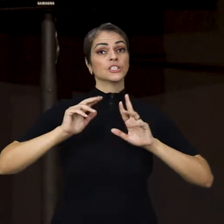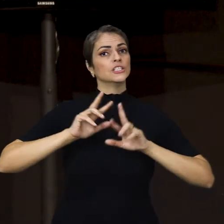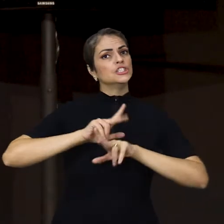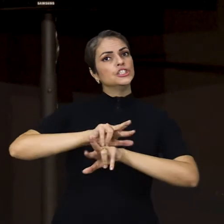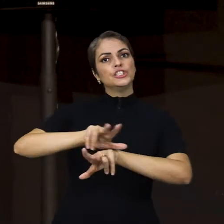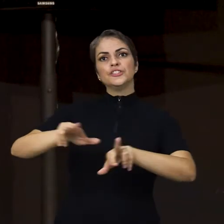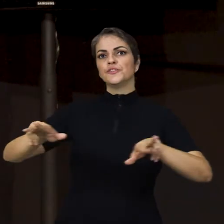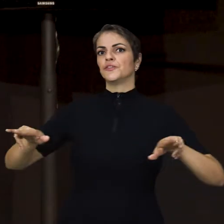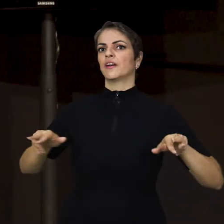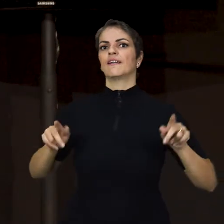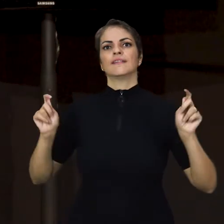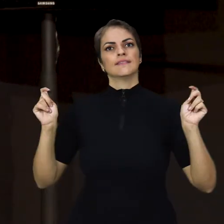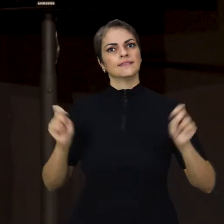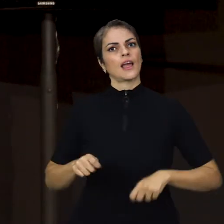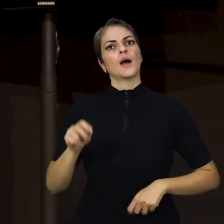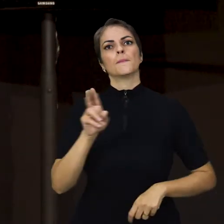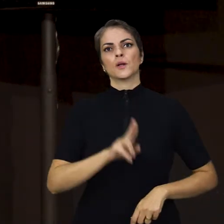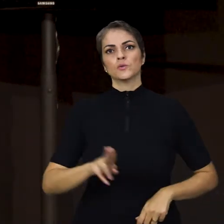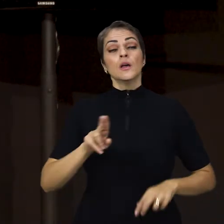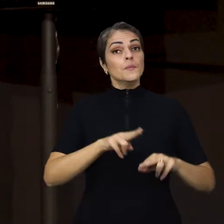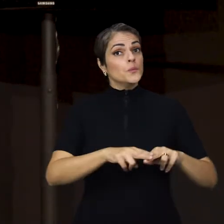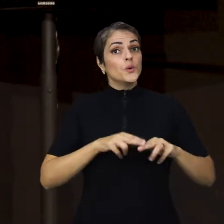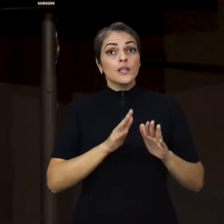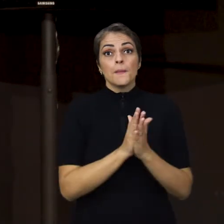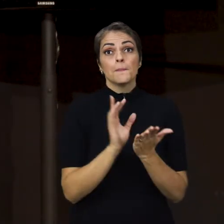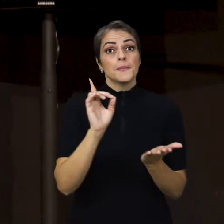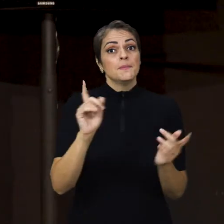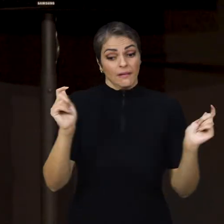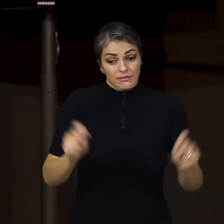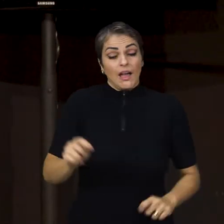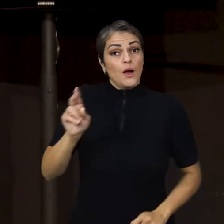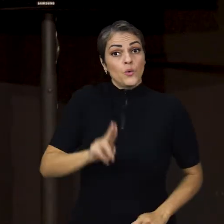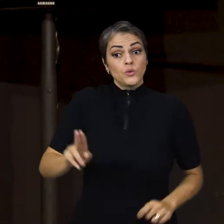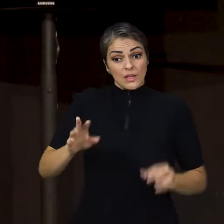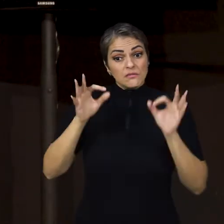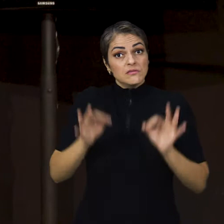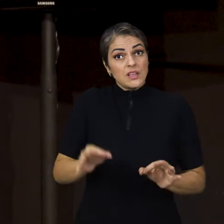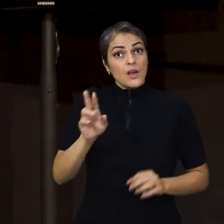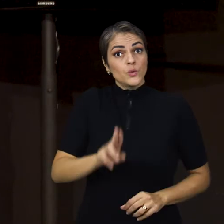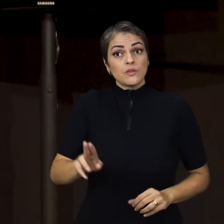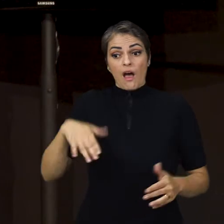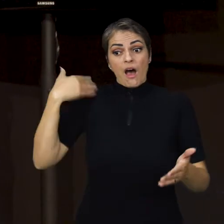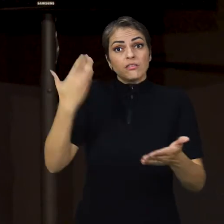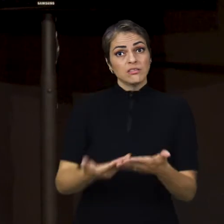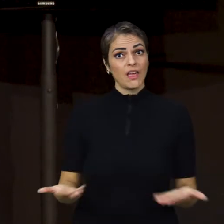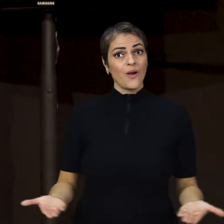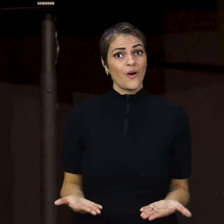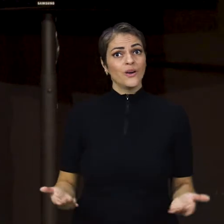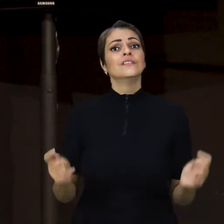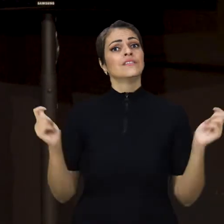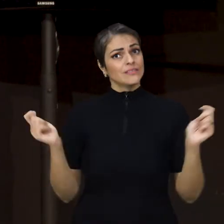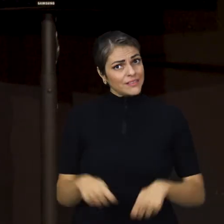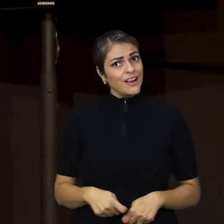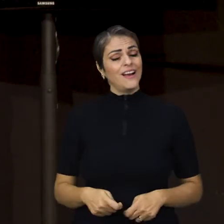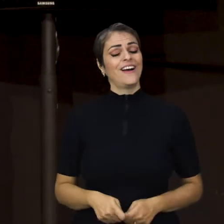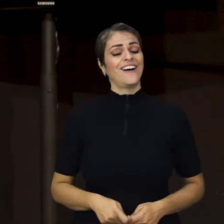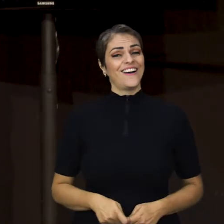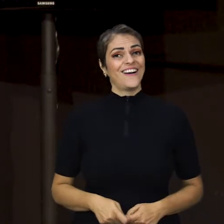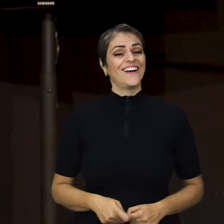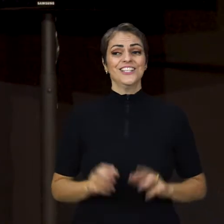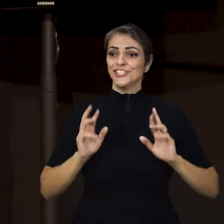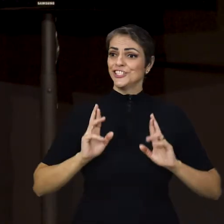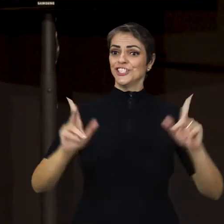e circunstâncias diferentes. É por isso que ele continua relevante tanto tempo depois, num mundo totalmente diferente do mundo em que esse texto foi